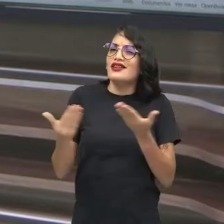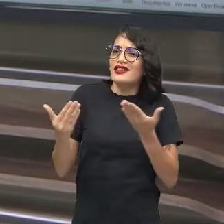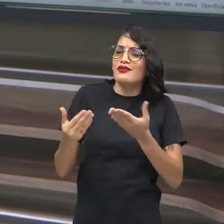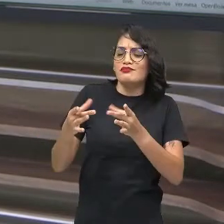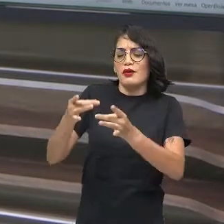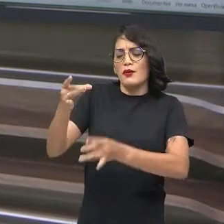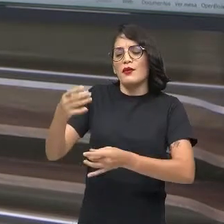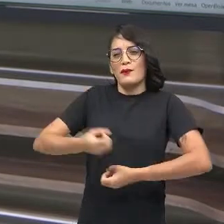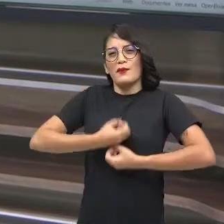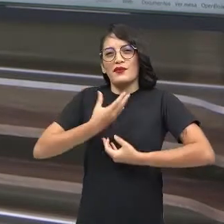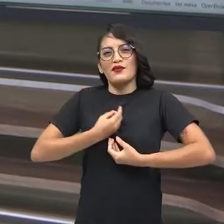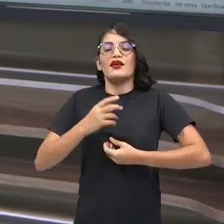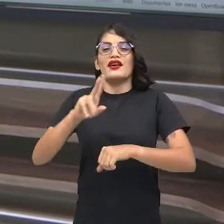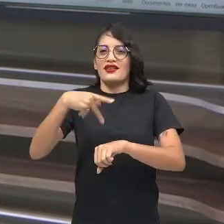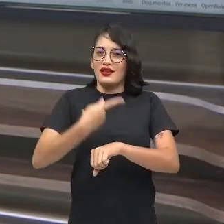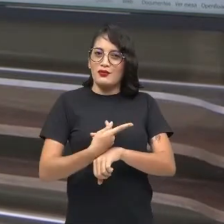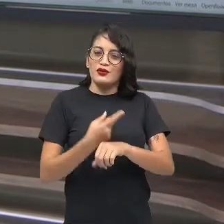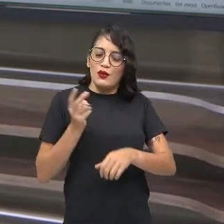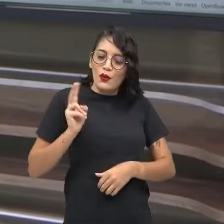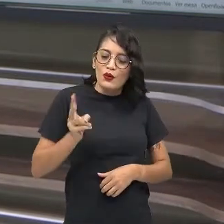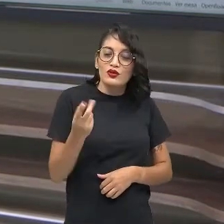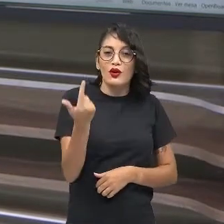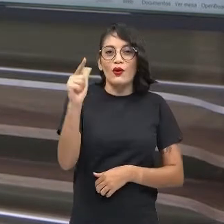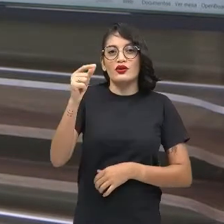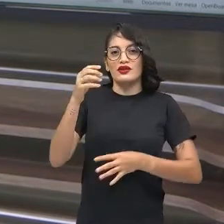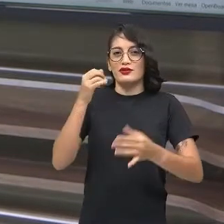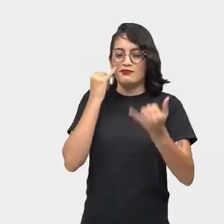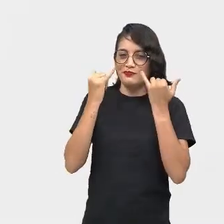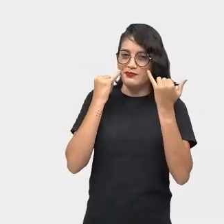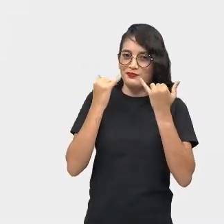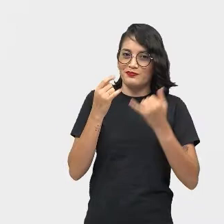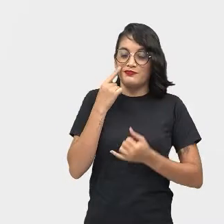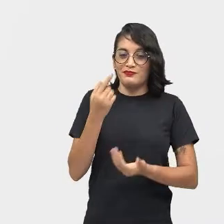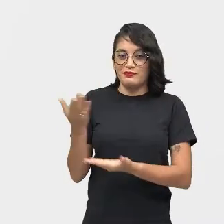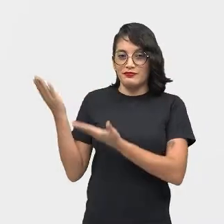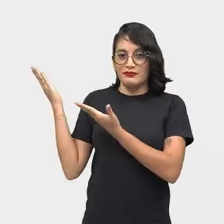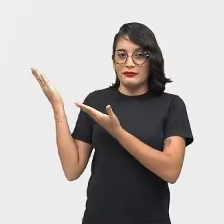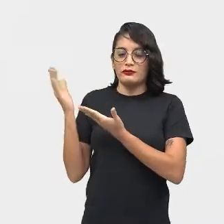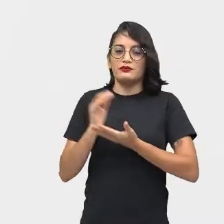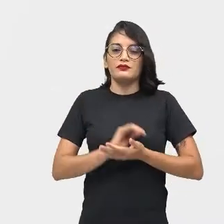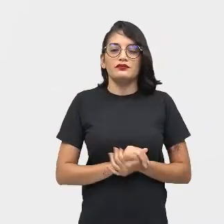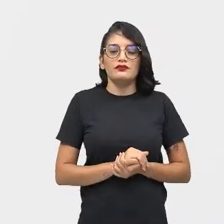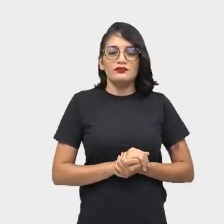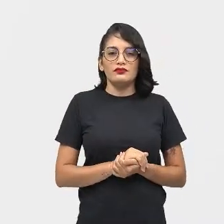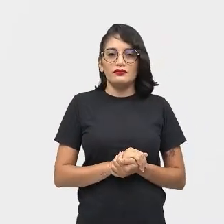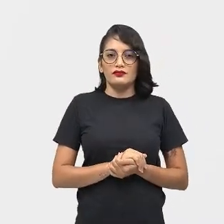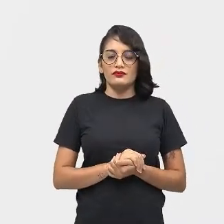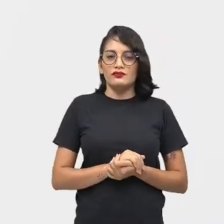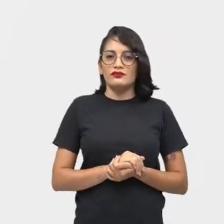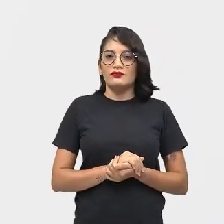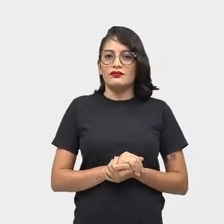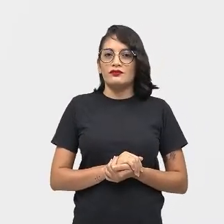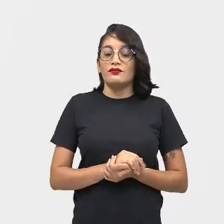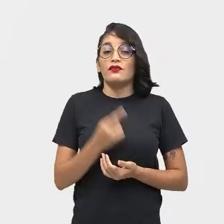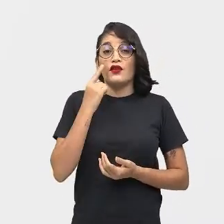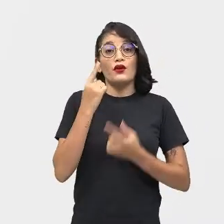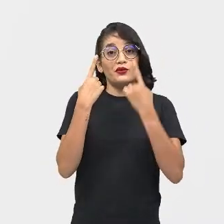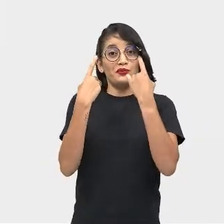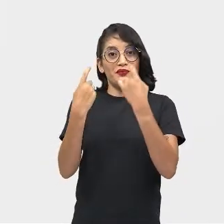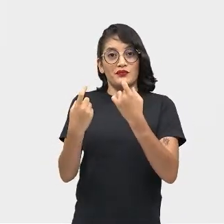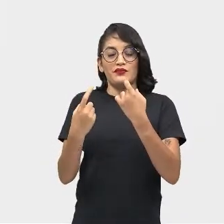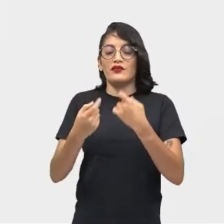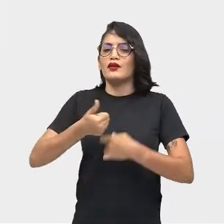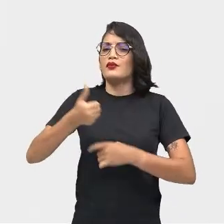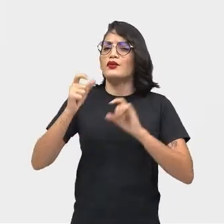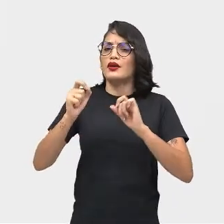poemas também daqui a pouco, porque vamos seguindo com outras informações. Olha aí, então. Temos o seguinte aqui, ó. Olha que interessante. Primeiramente,